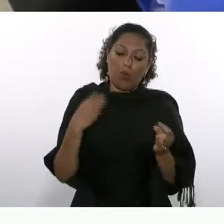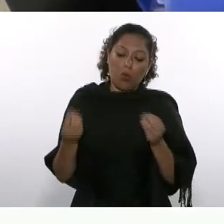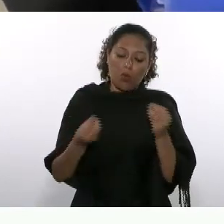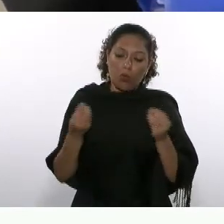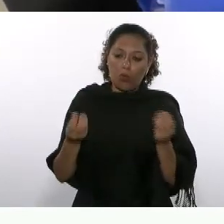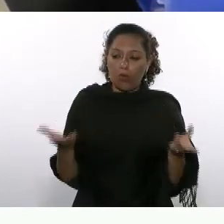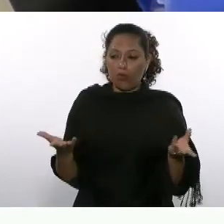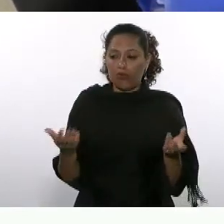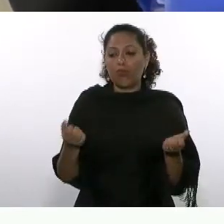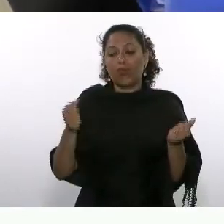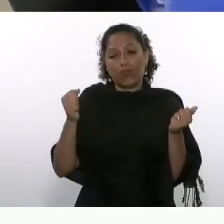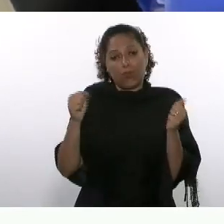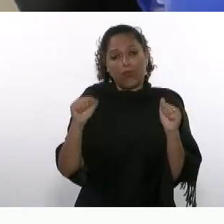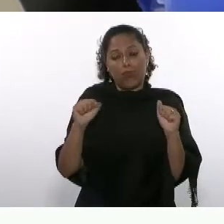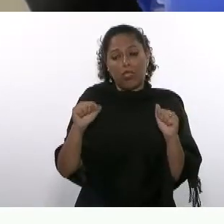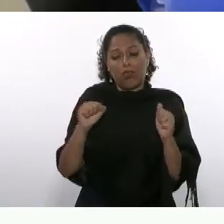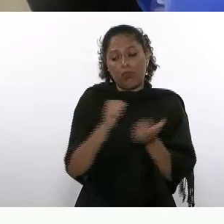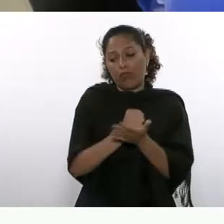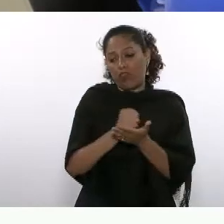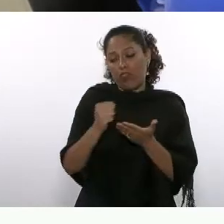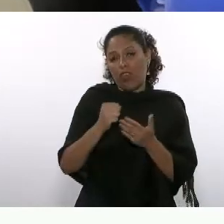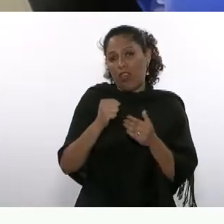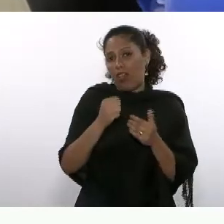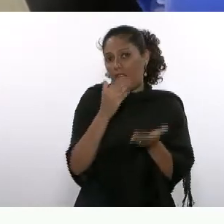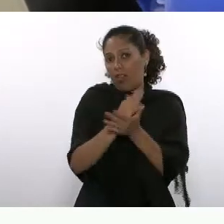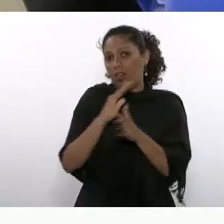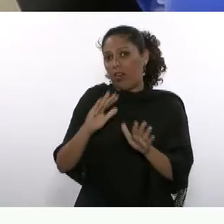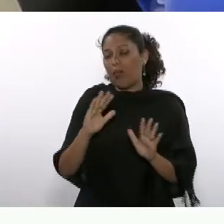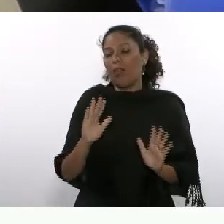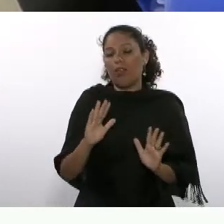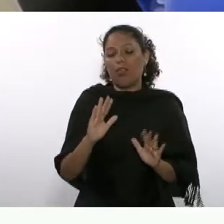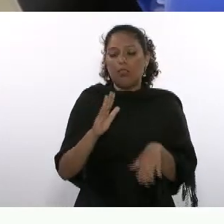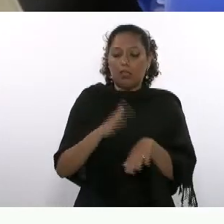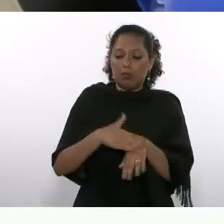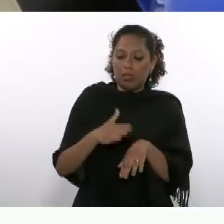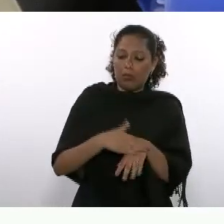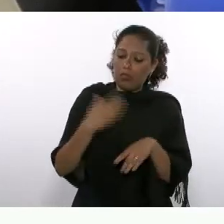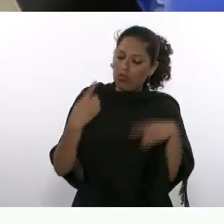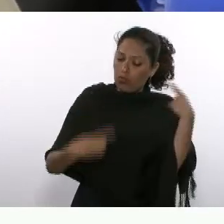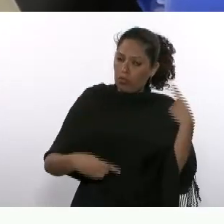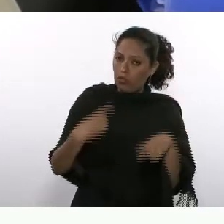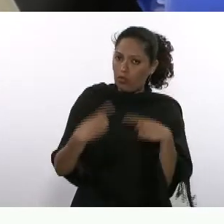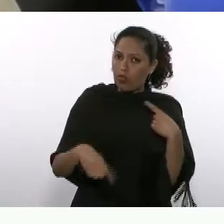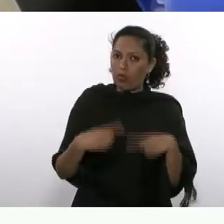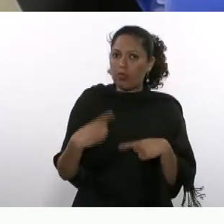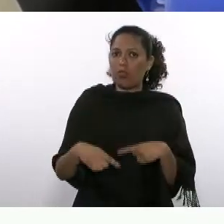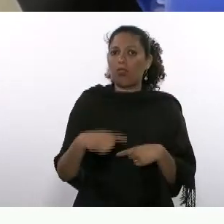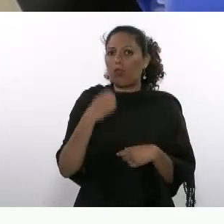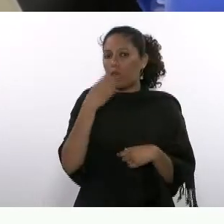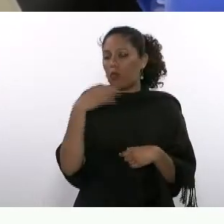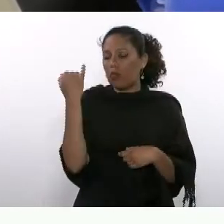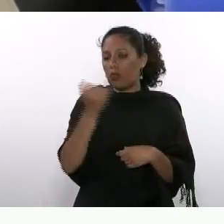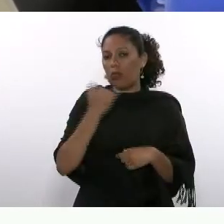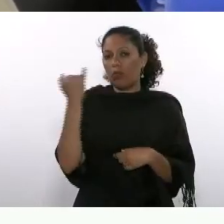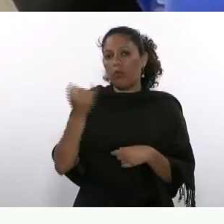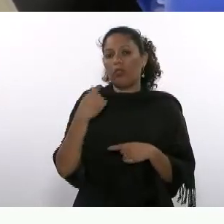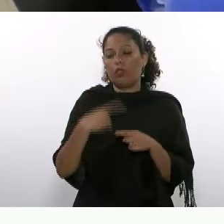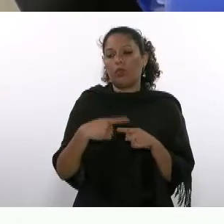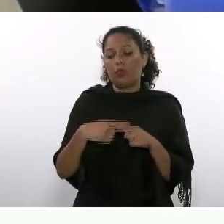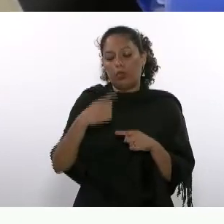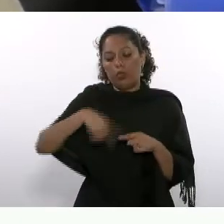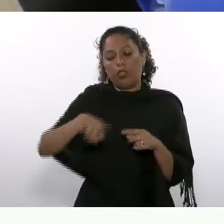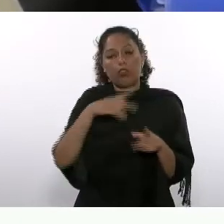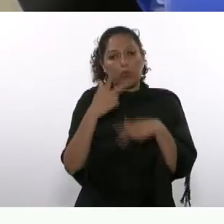estar fadado à falência no mês seguinte. Então, essa discussão ela é uma discussão realmente fascinante, porque a gente